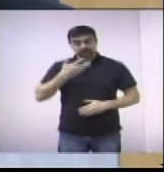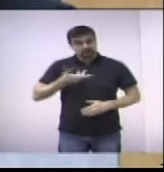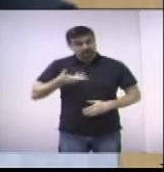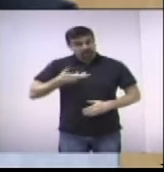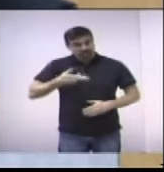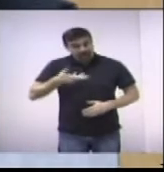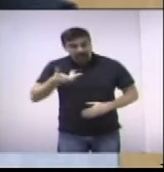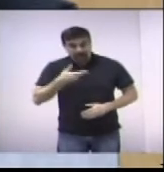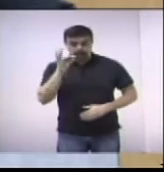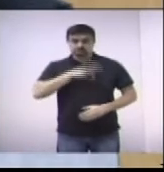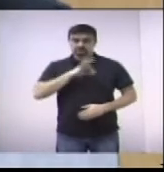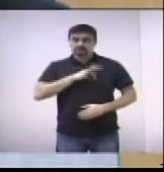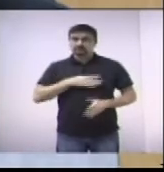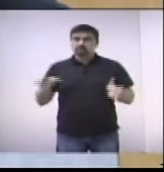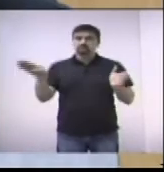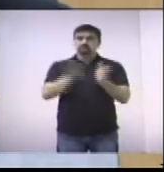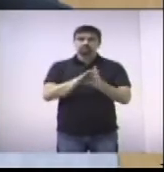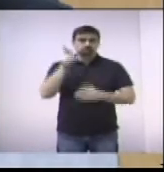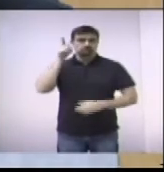bom?